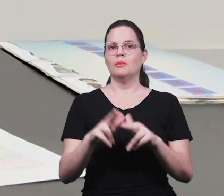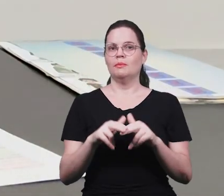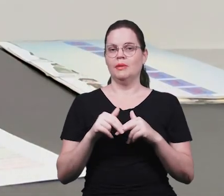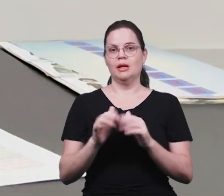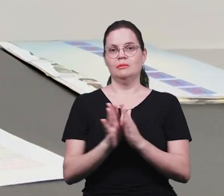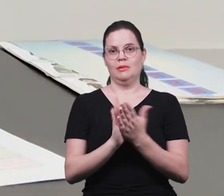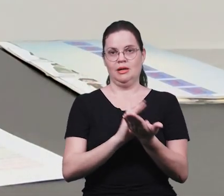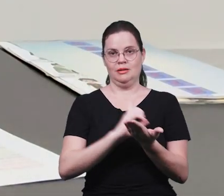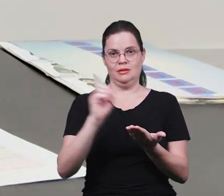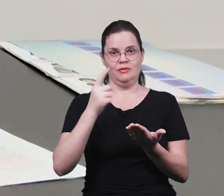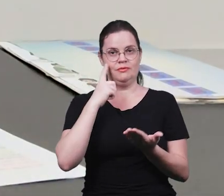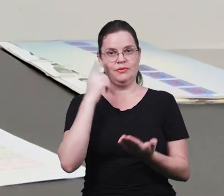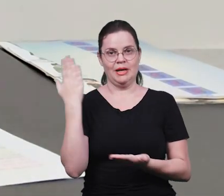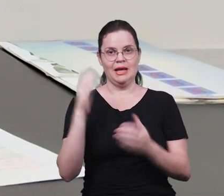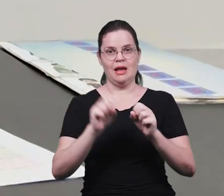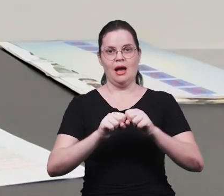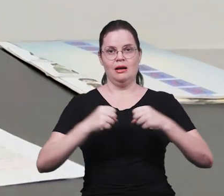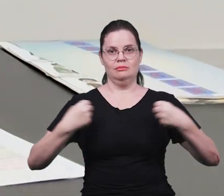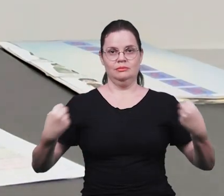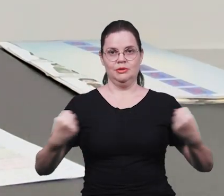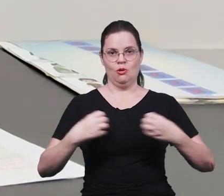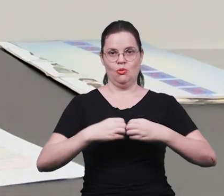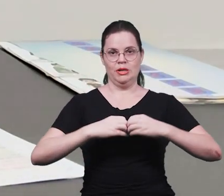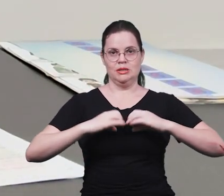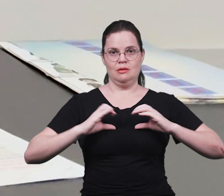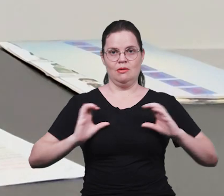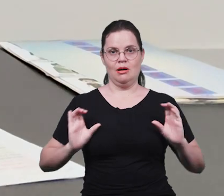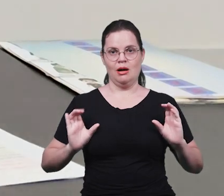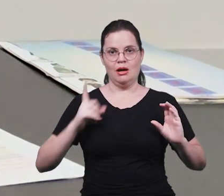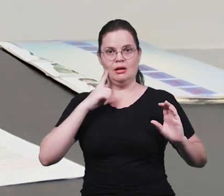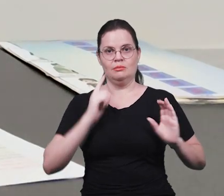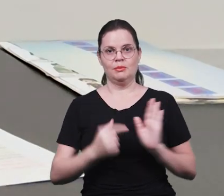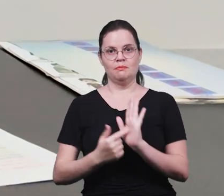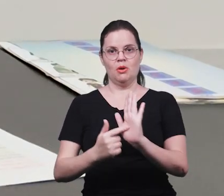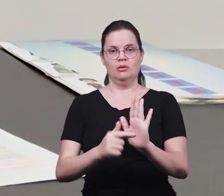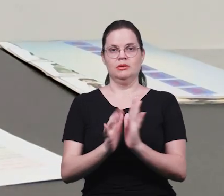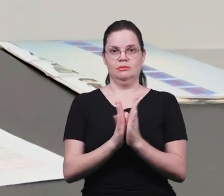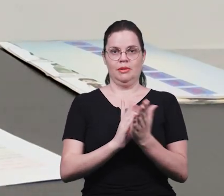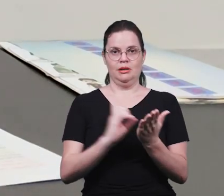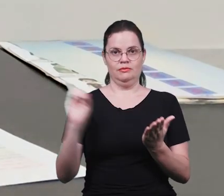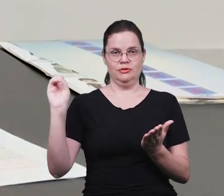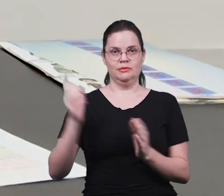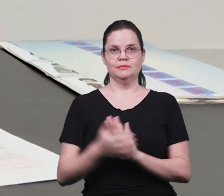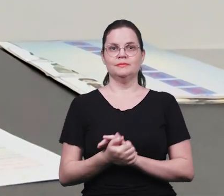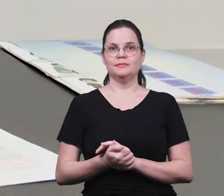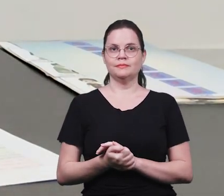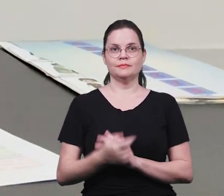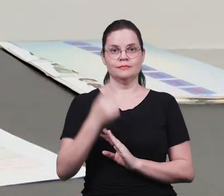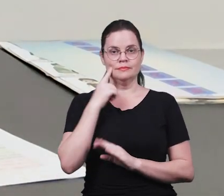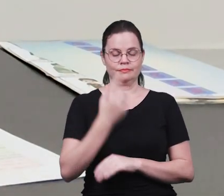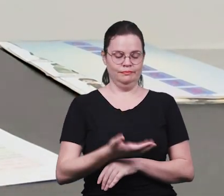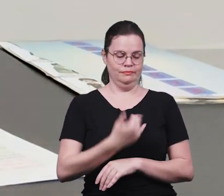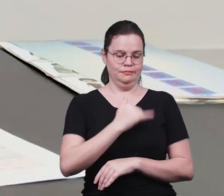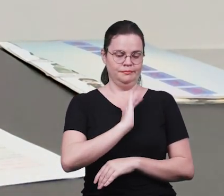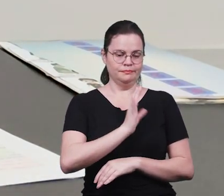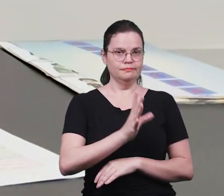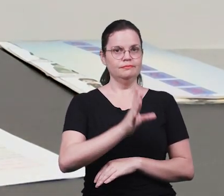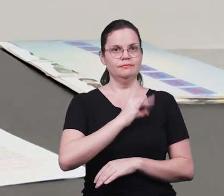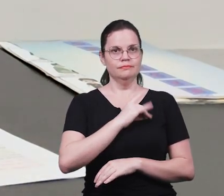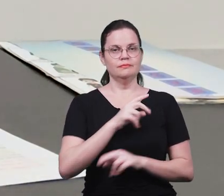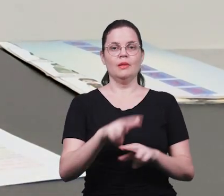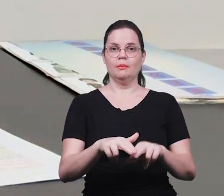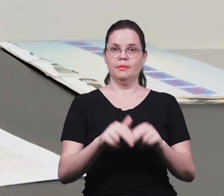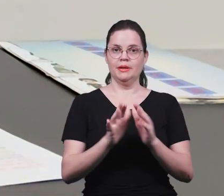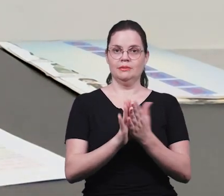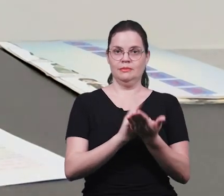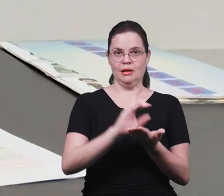da palavra. Então, o que tinha no coração de Davi era a palavra do Senhor. E